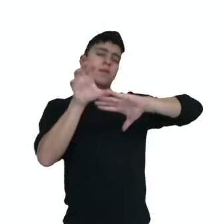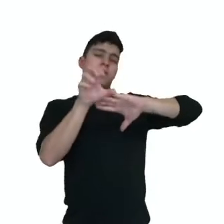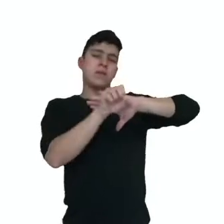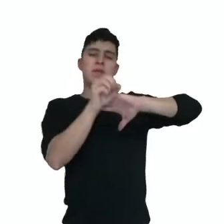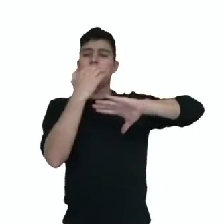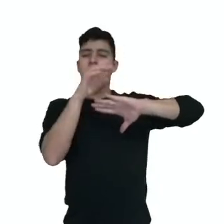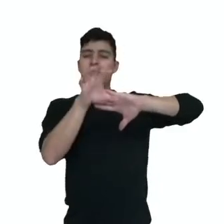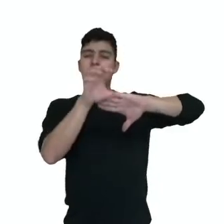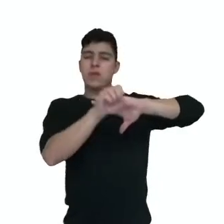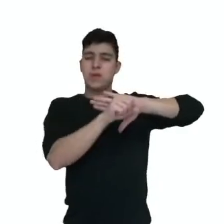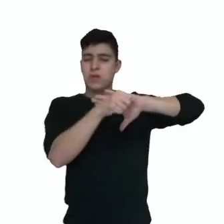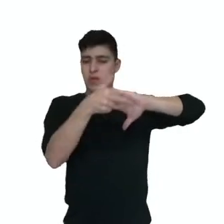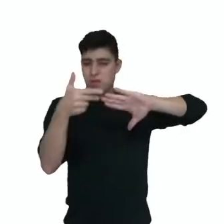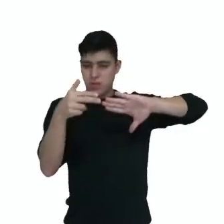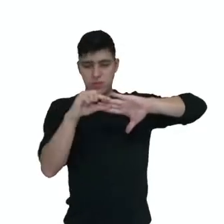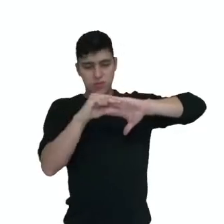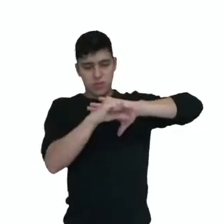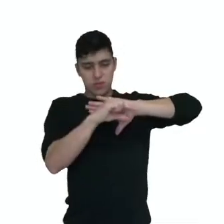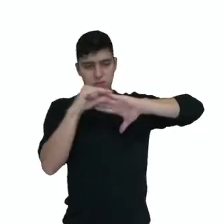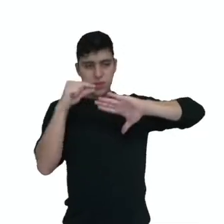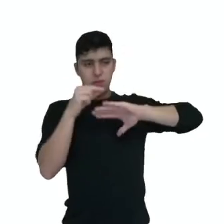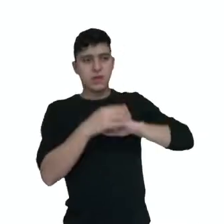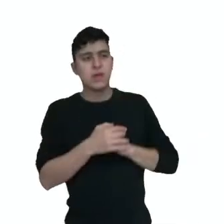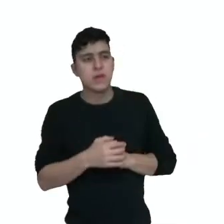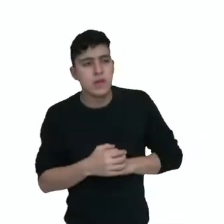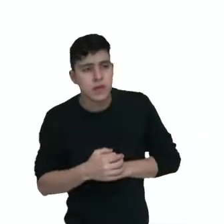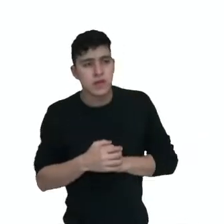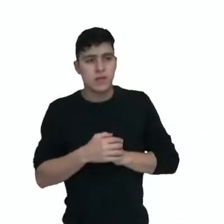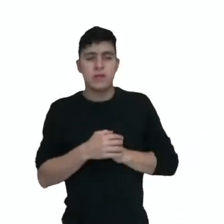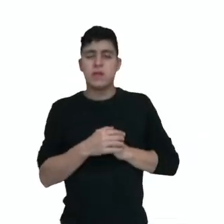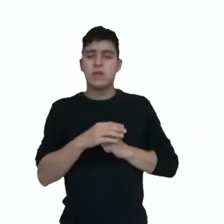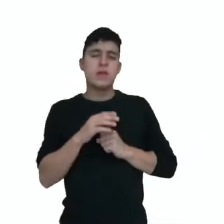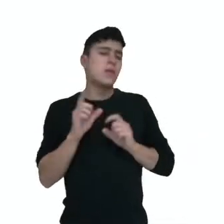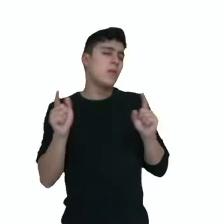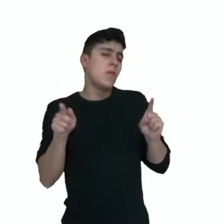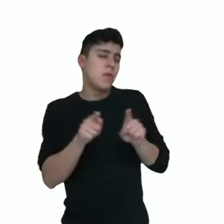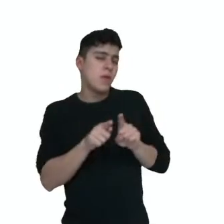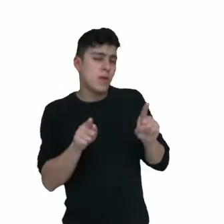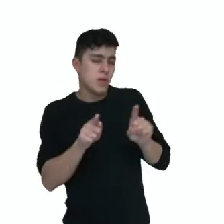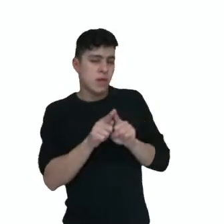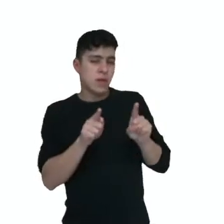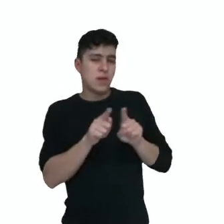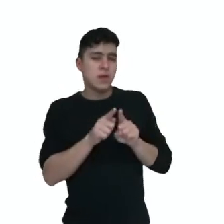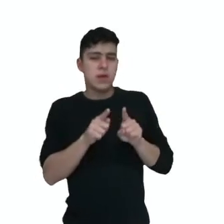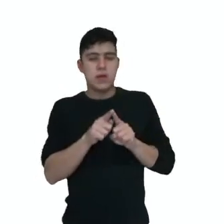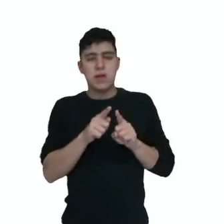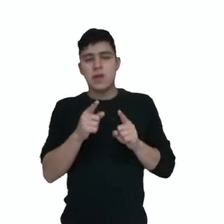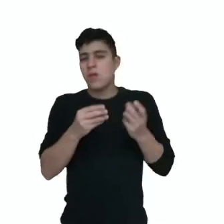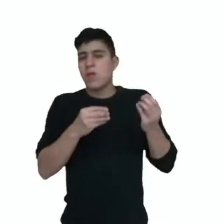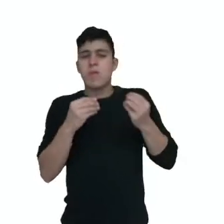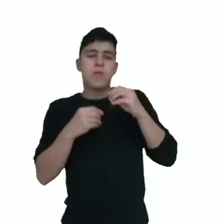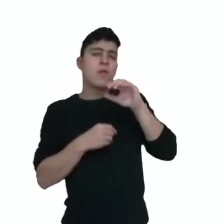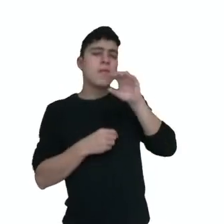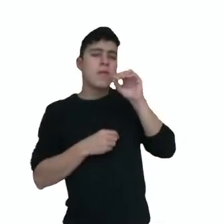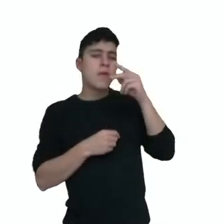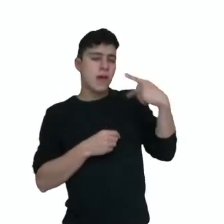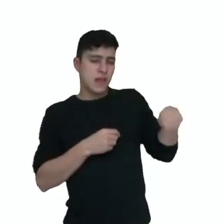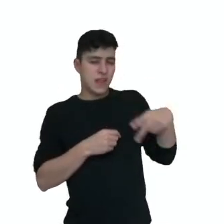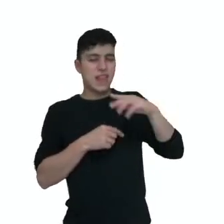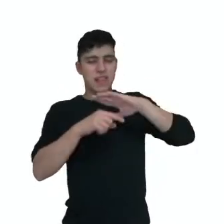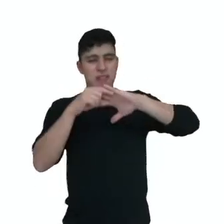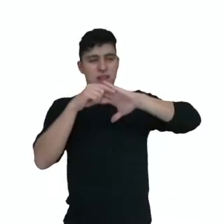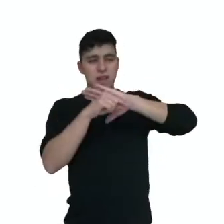os alimentos, tá? Então, o que a gente chama desse citóstoma seria como se fosse a boca desse ser vivo, tá? Eles